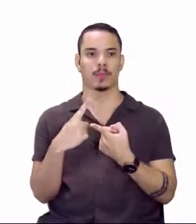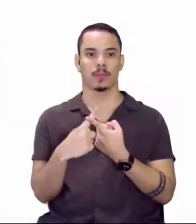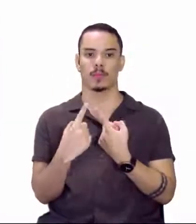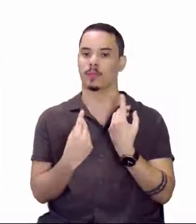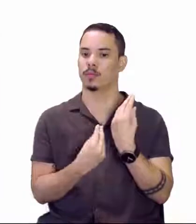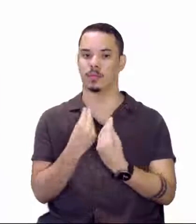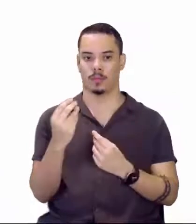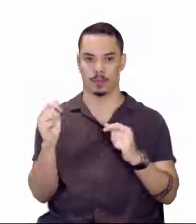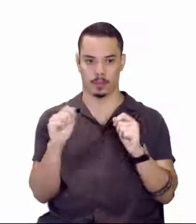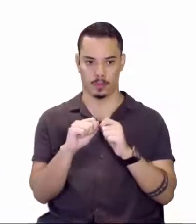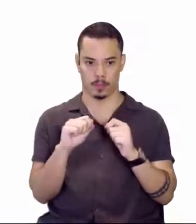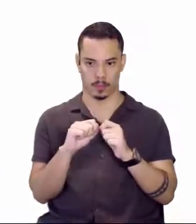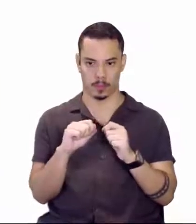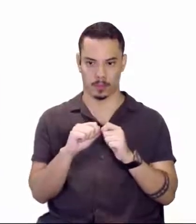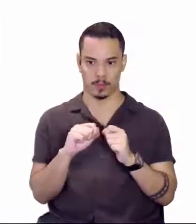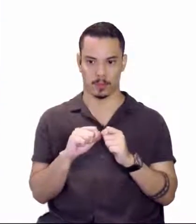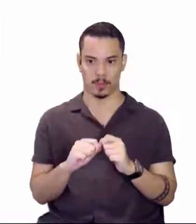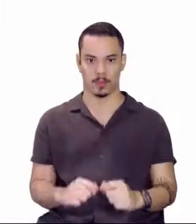quadro.